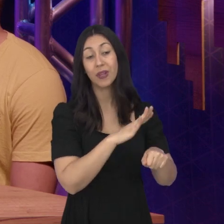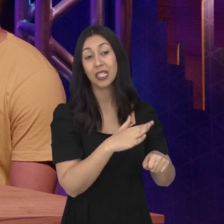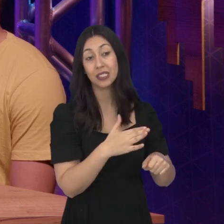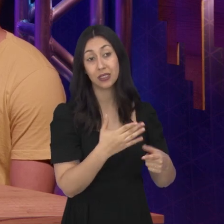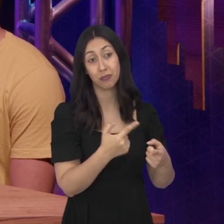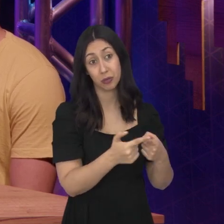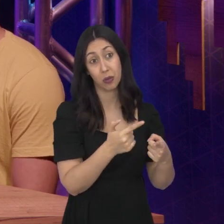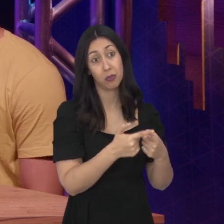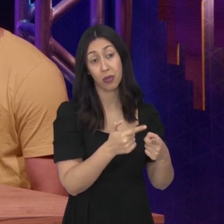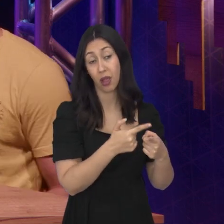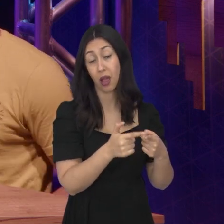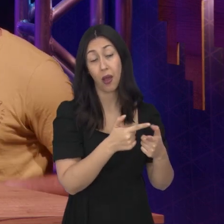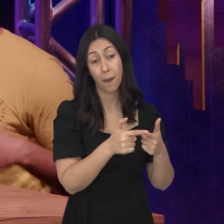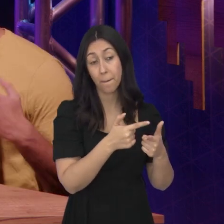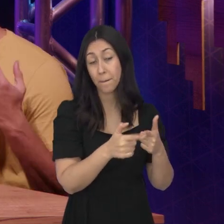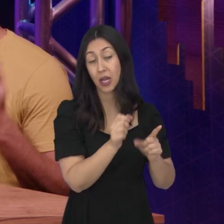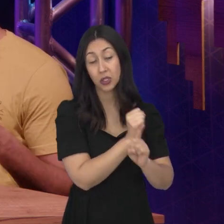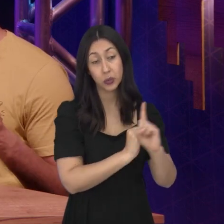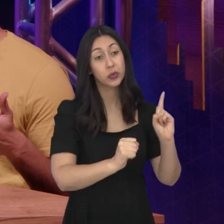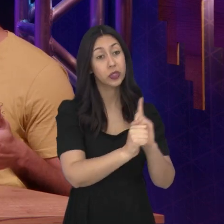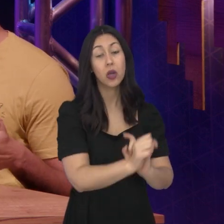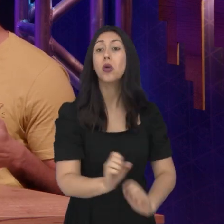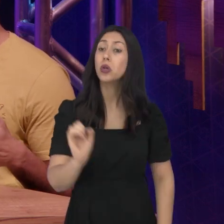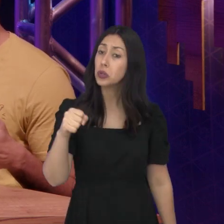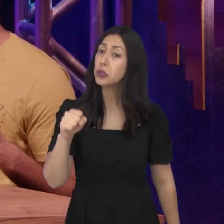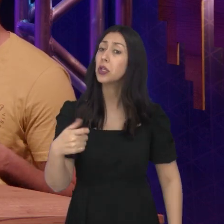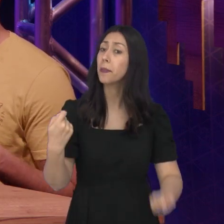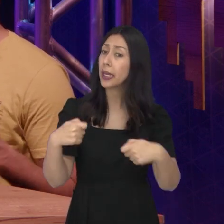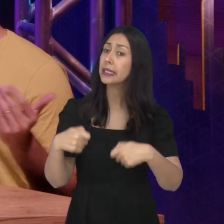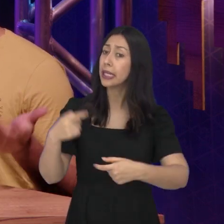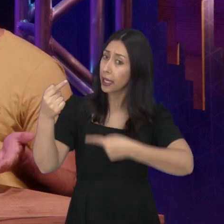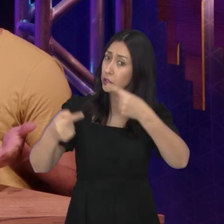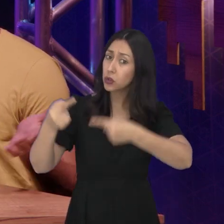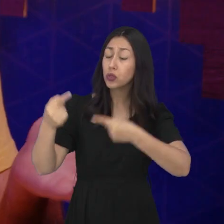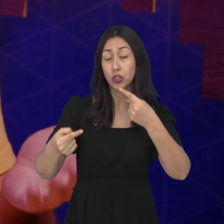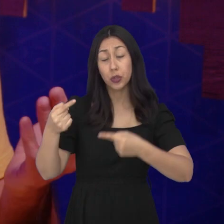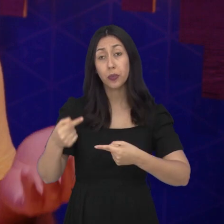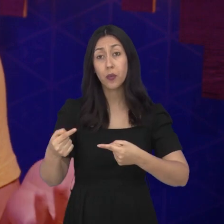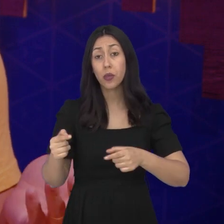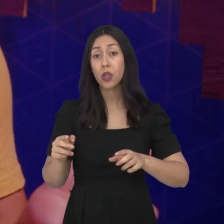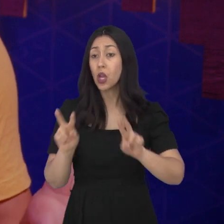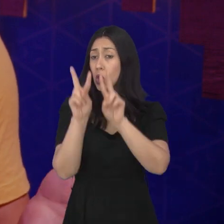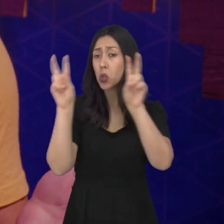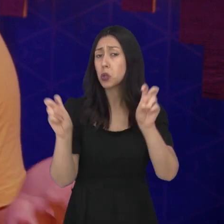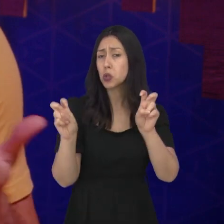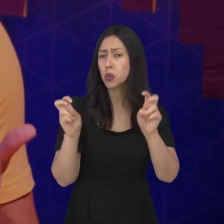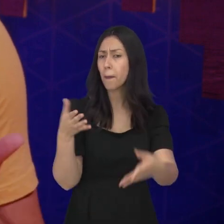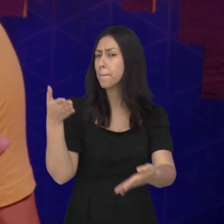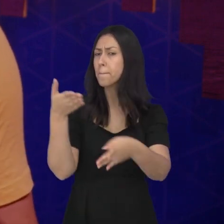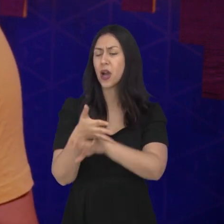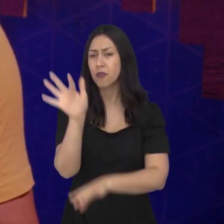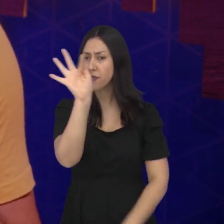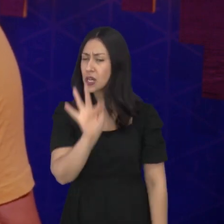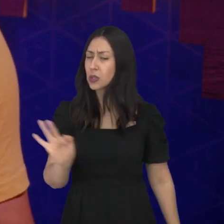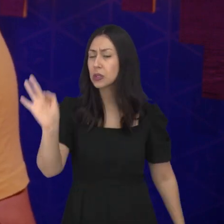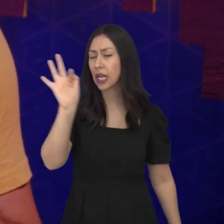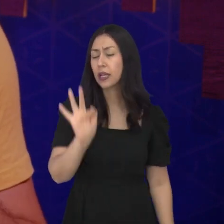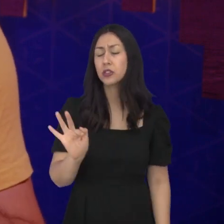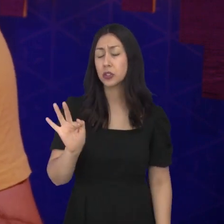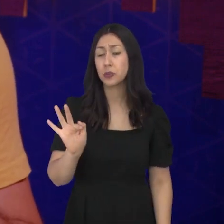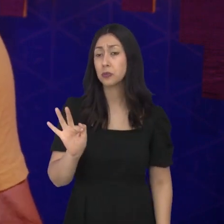questão social, né? Que é uma questão super válida de se debater quando a gente fala de ingresso no ensino superior, né?